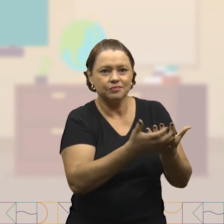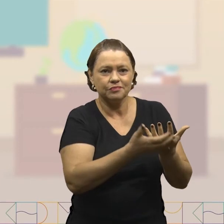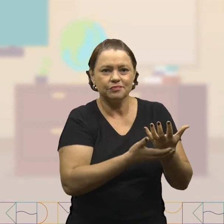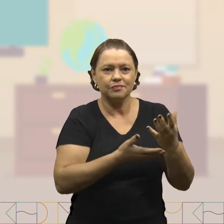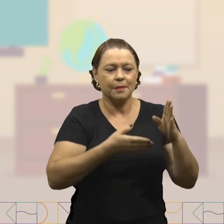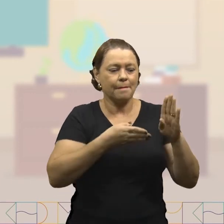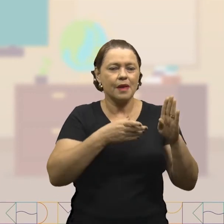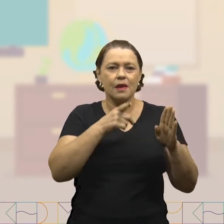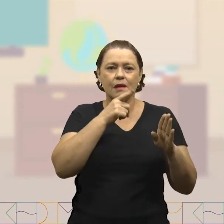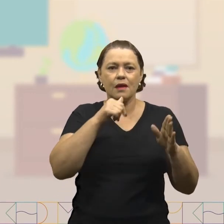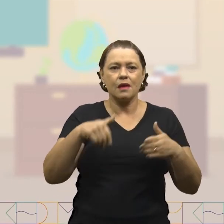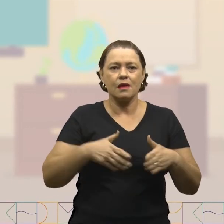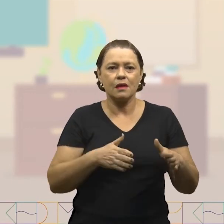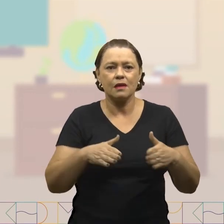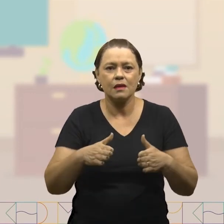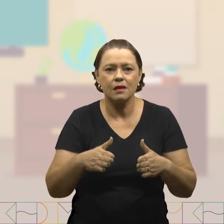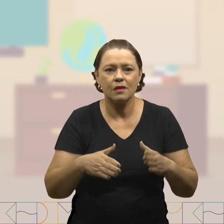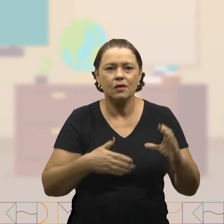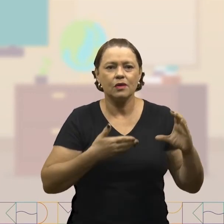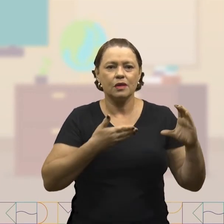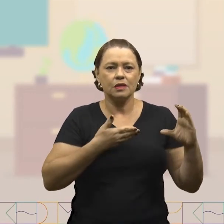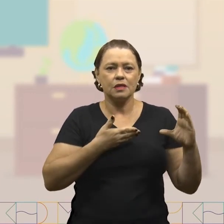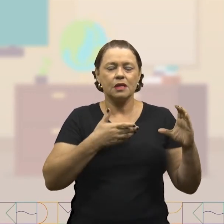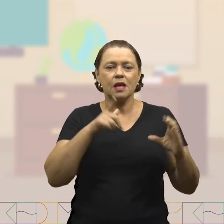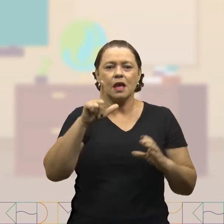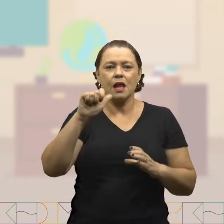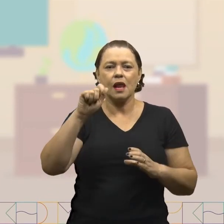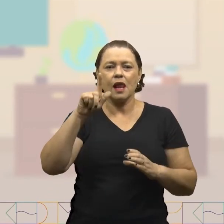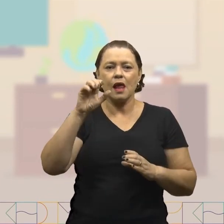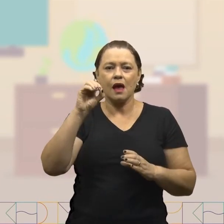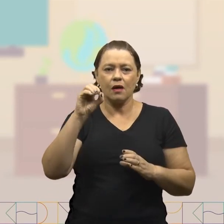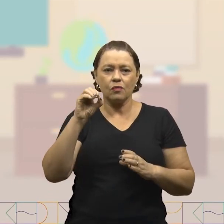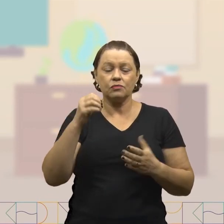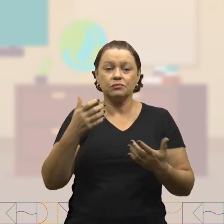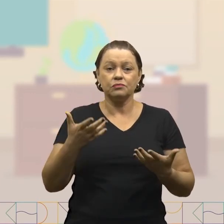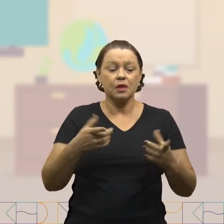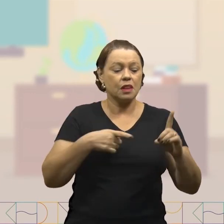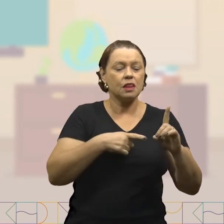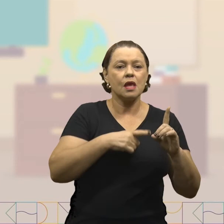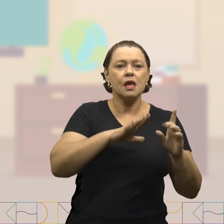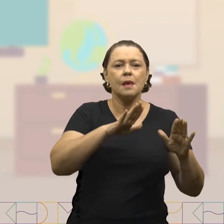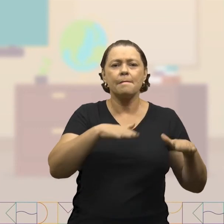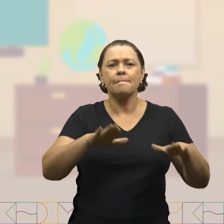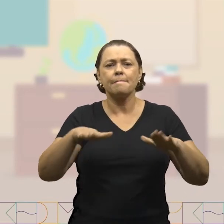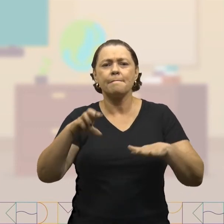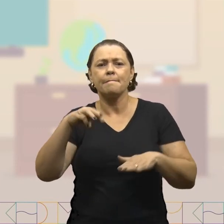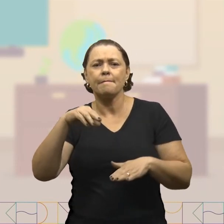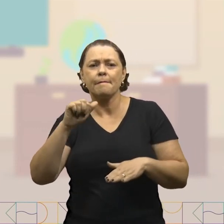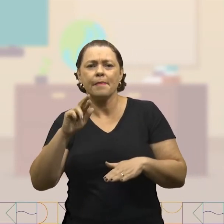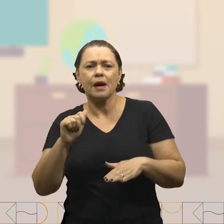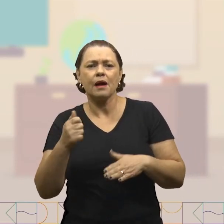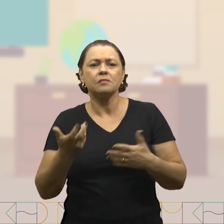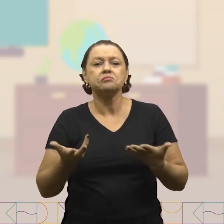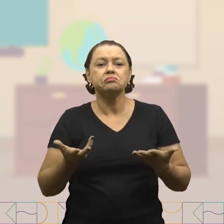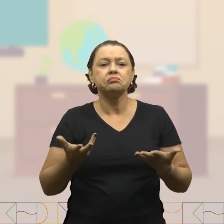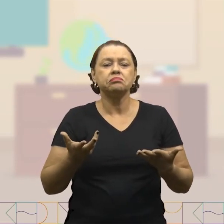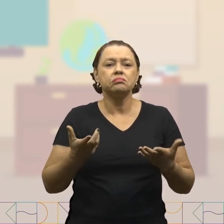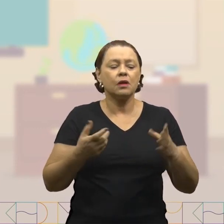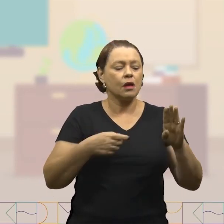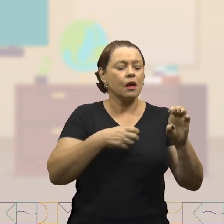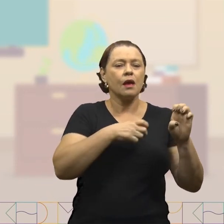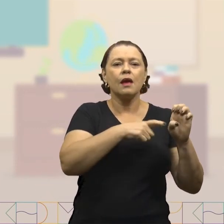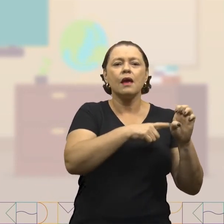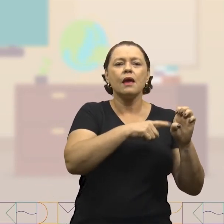rios. C. Os lagos. D. Os oceanos. Ou E. Os